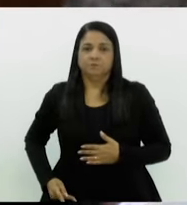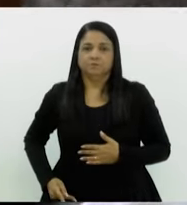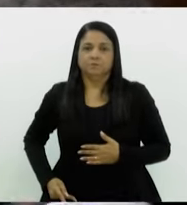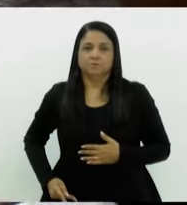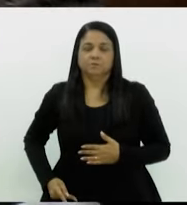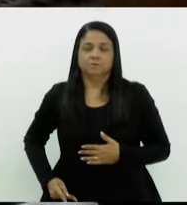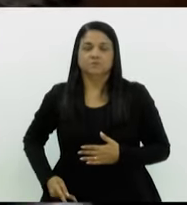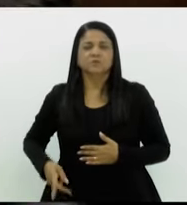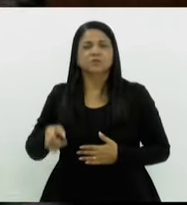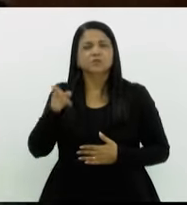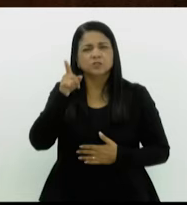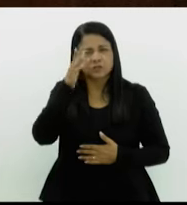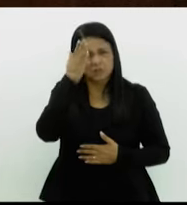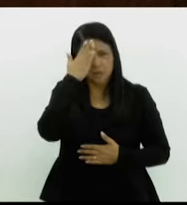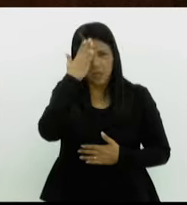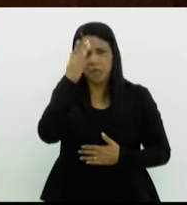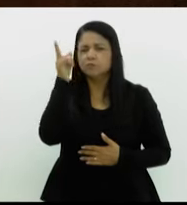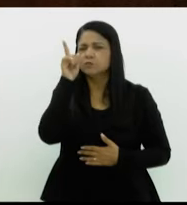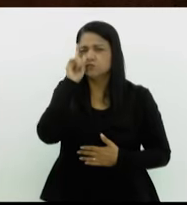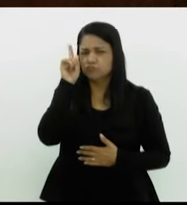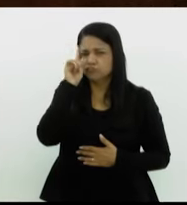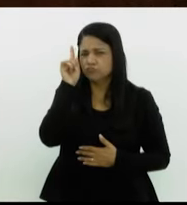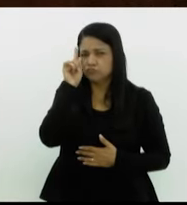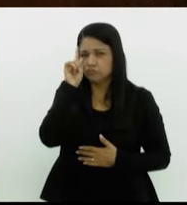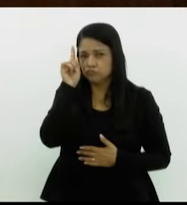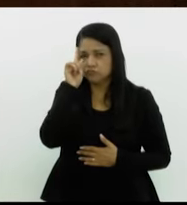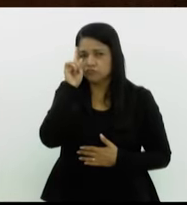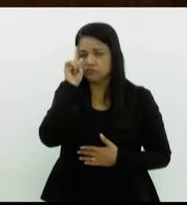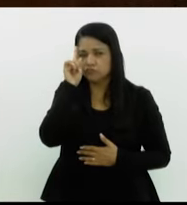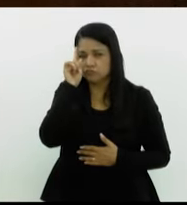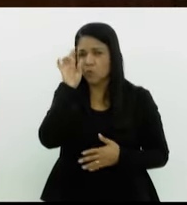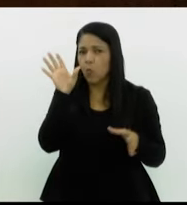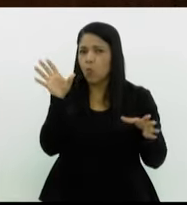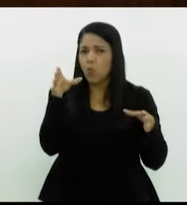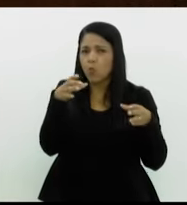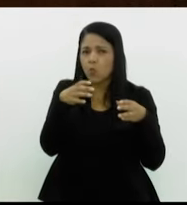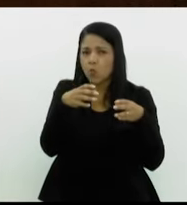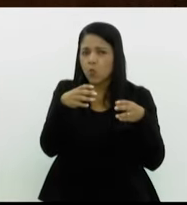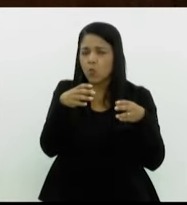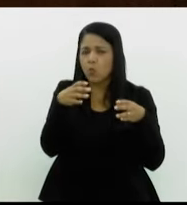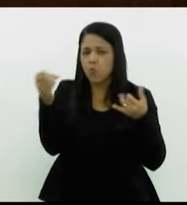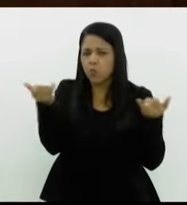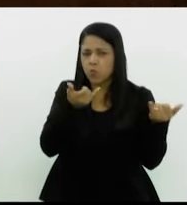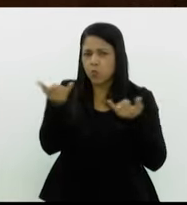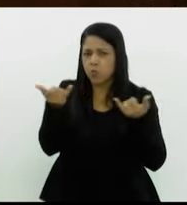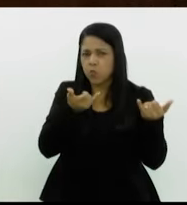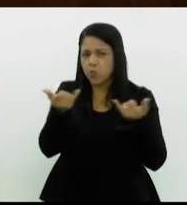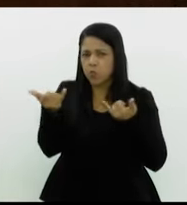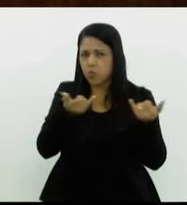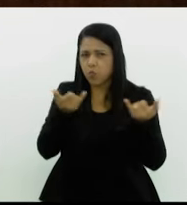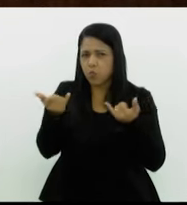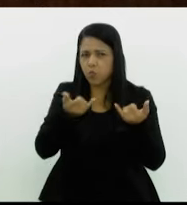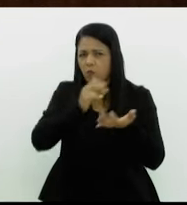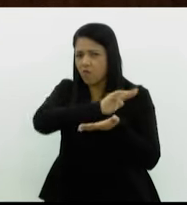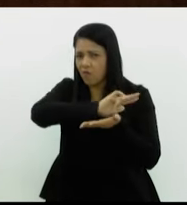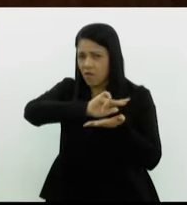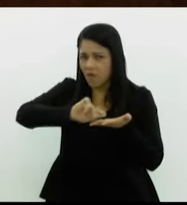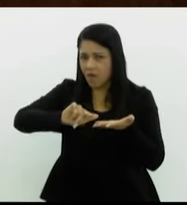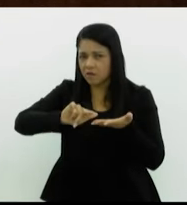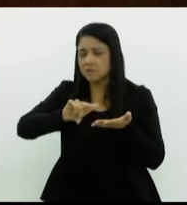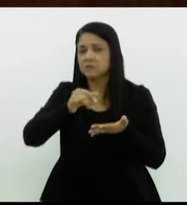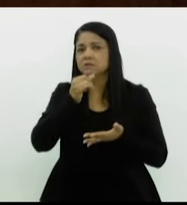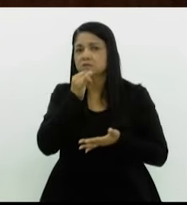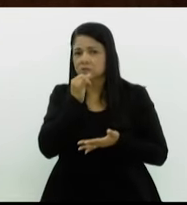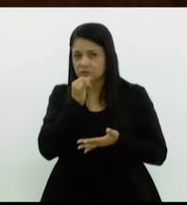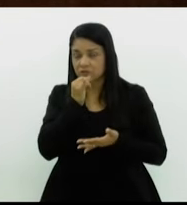que todos os dias a gente tem um elenco de notícias tristes. Mas